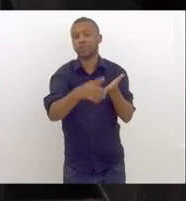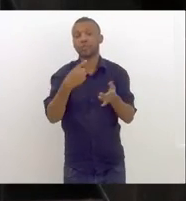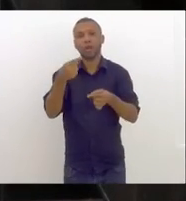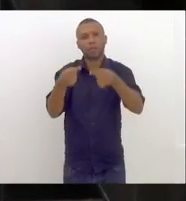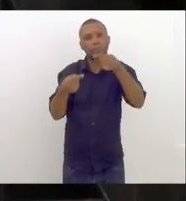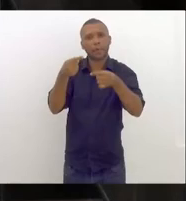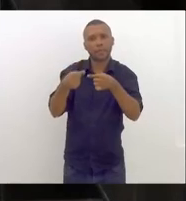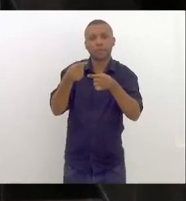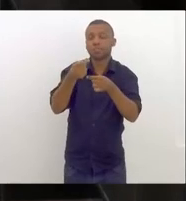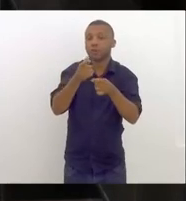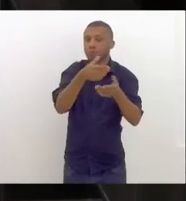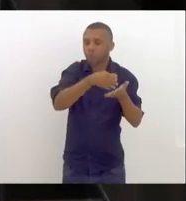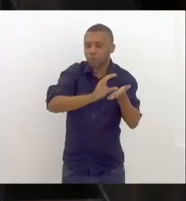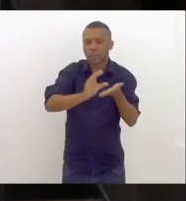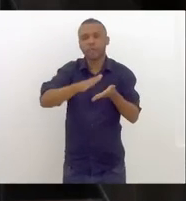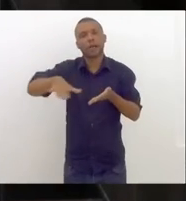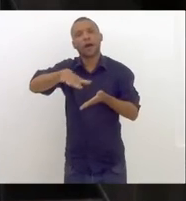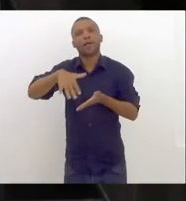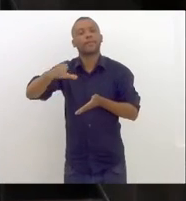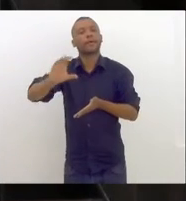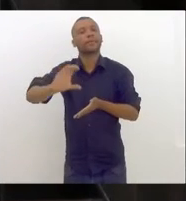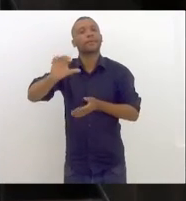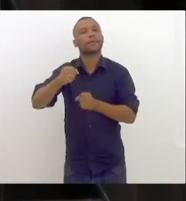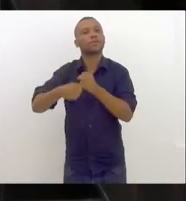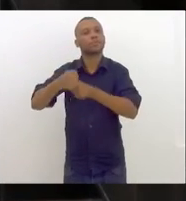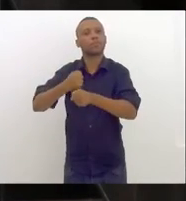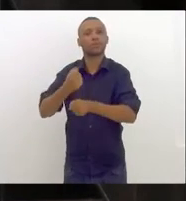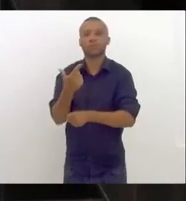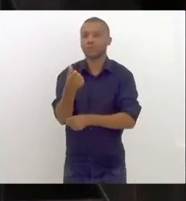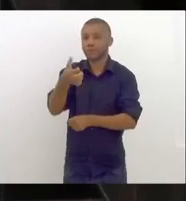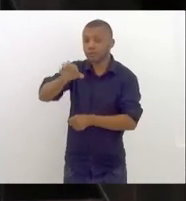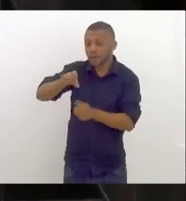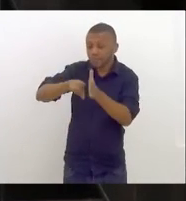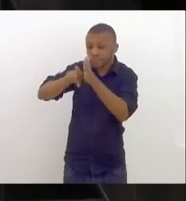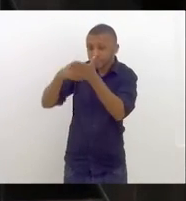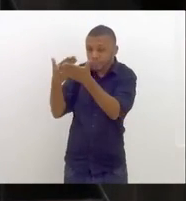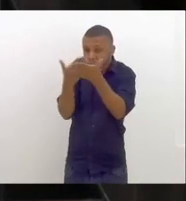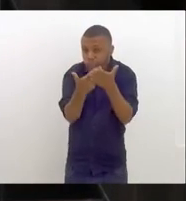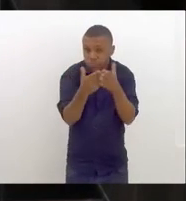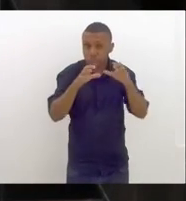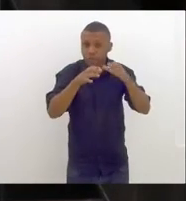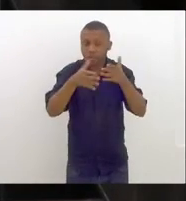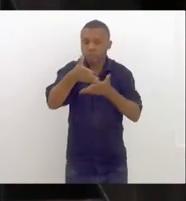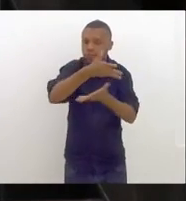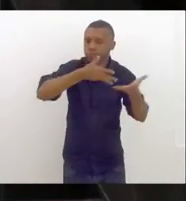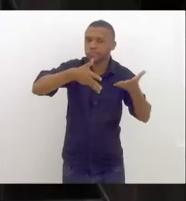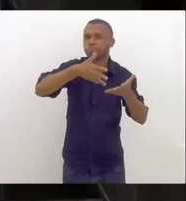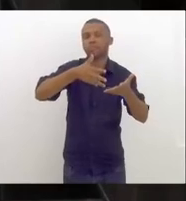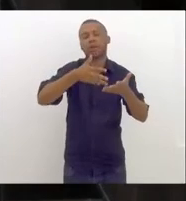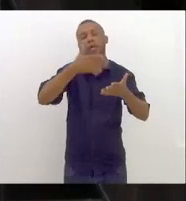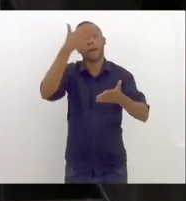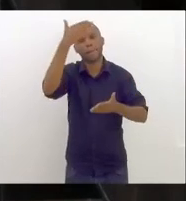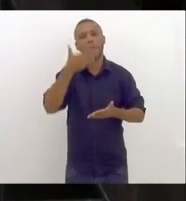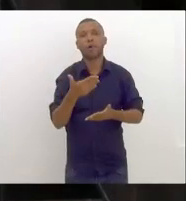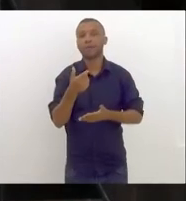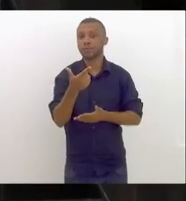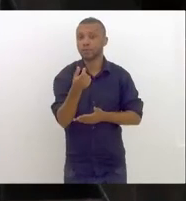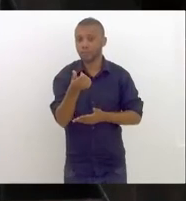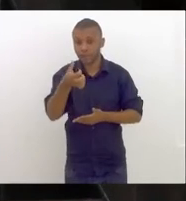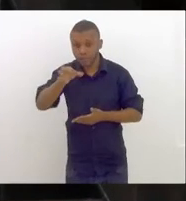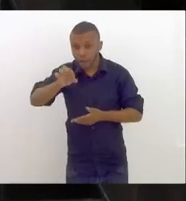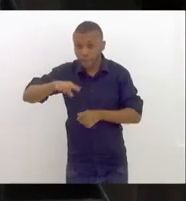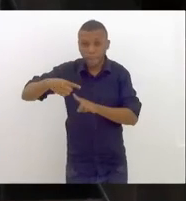desde 2019 o estudo feito por esses coletivos dão conta de que entre 2019 e a programação para